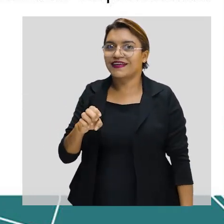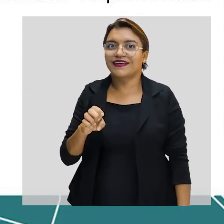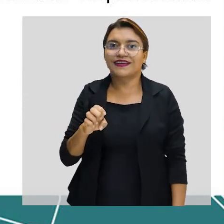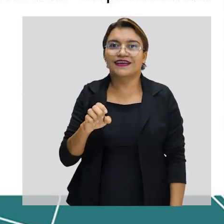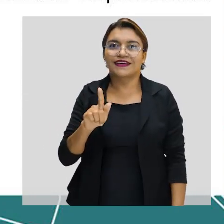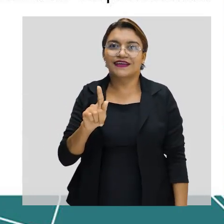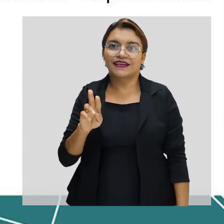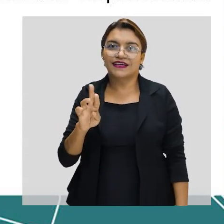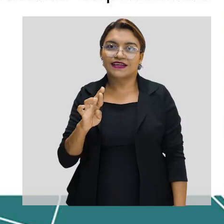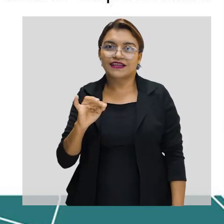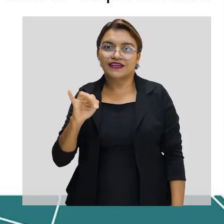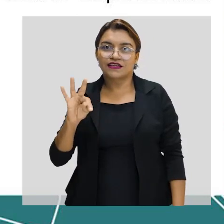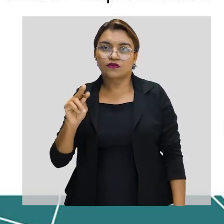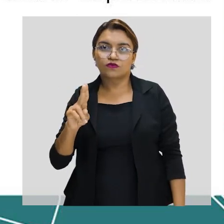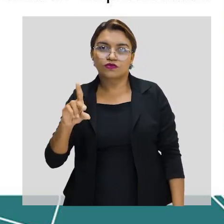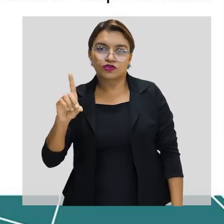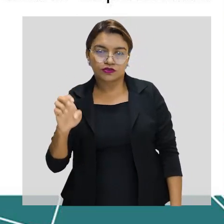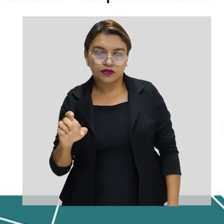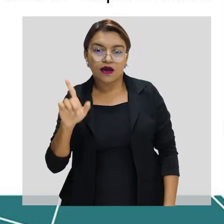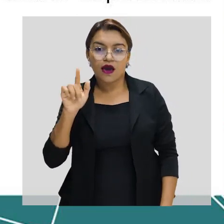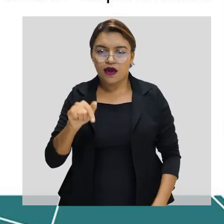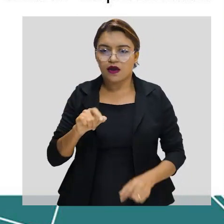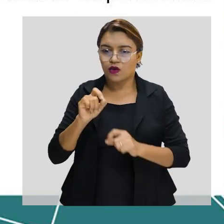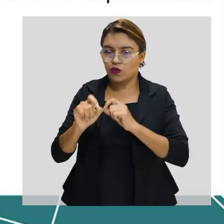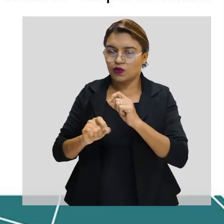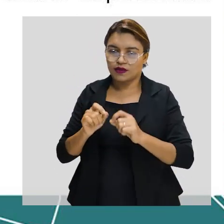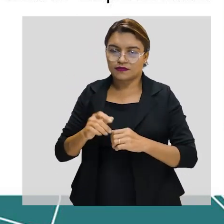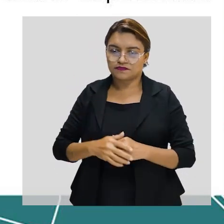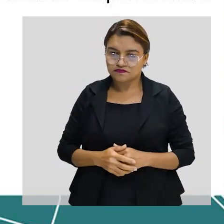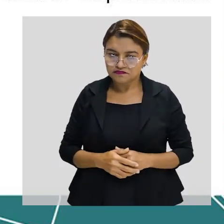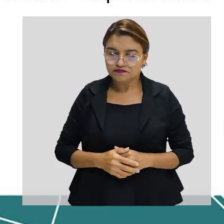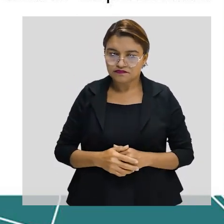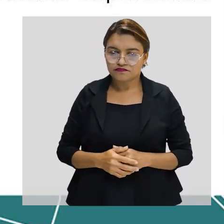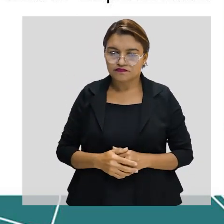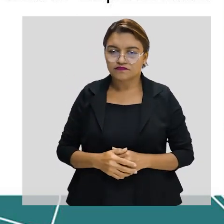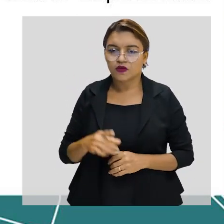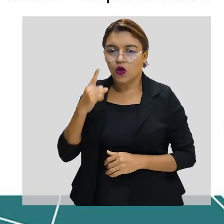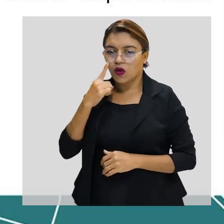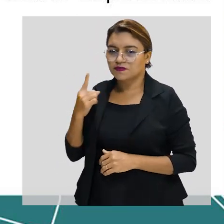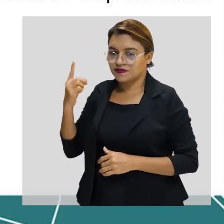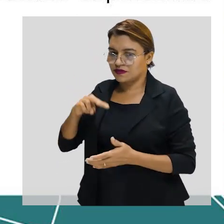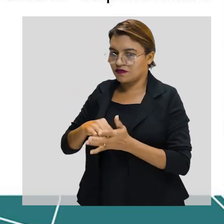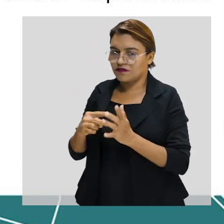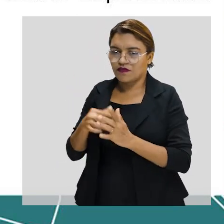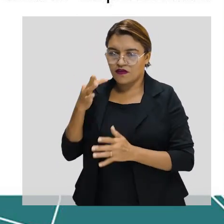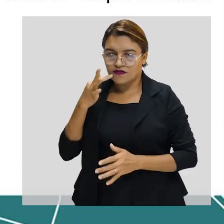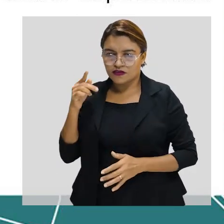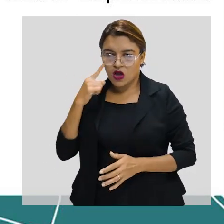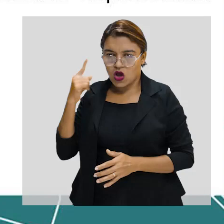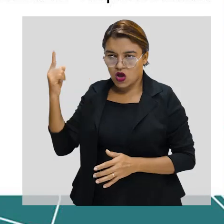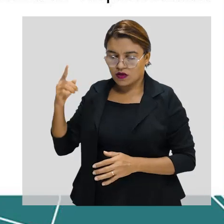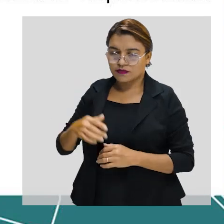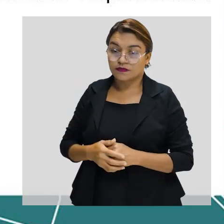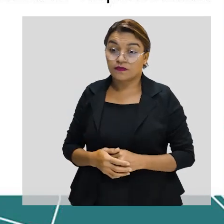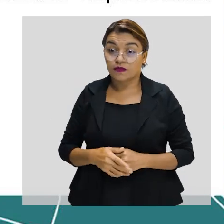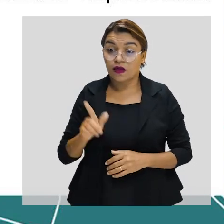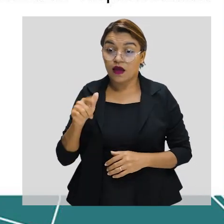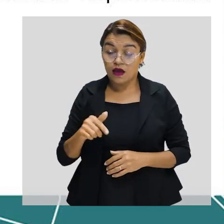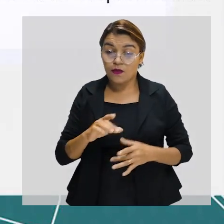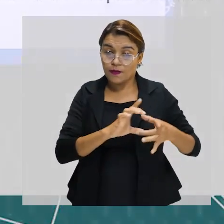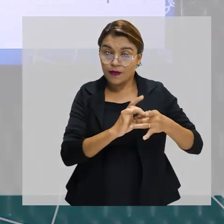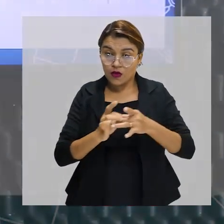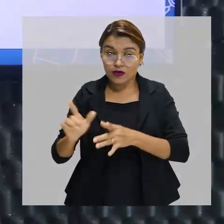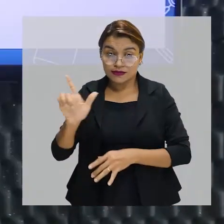pode esquecer da negritude, que é negritude em francês. Tá? Foi uma corrente literária